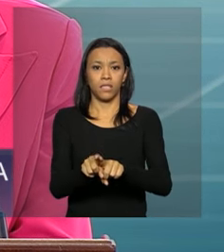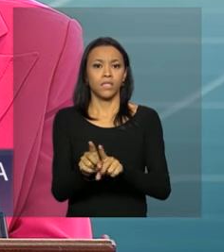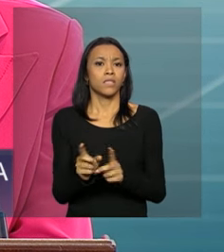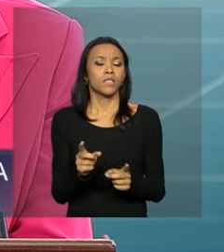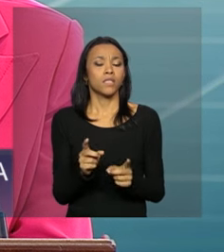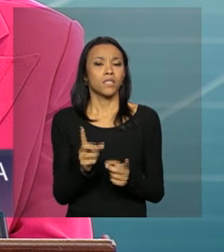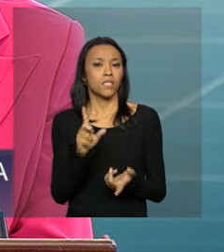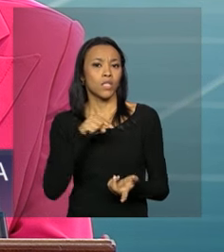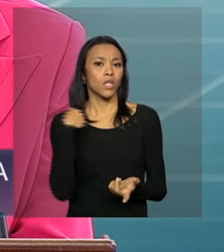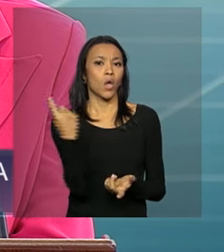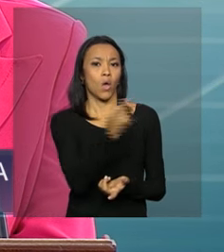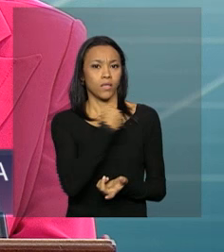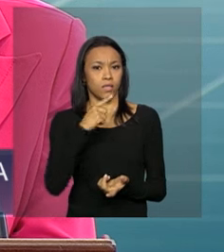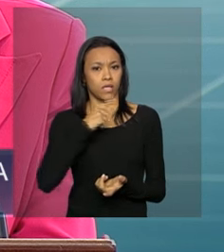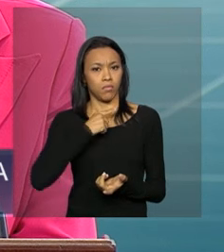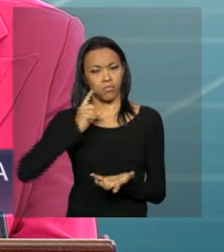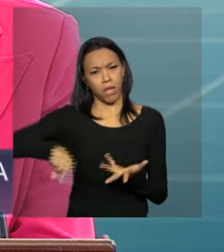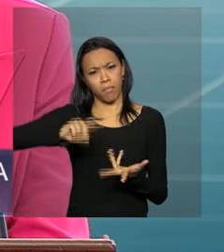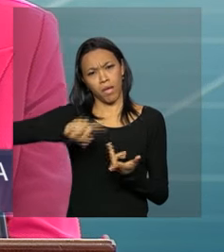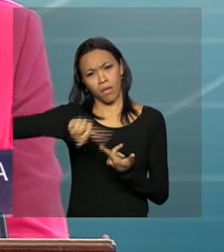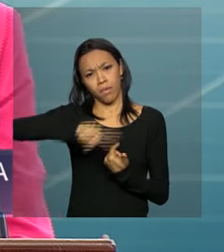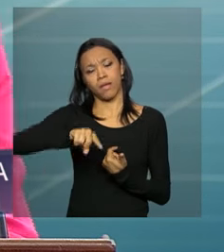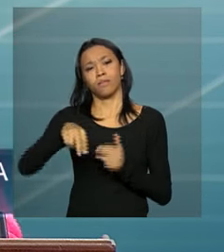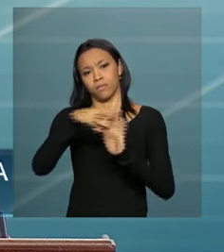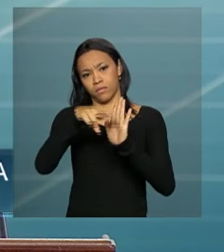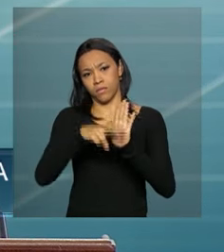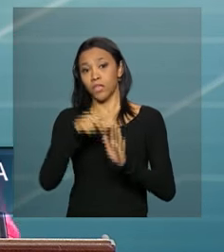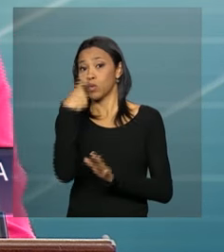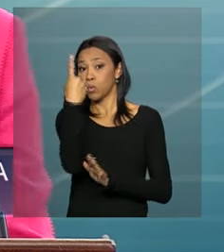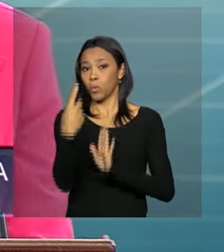nós temos nessas várias medidas dois propósitos: